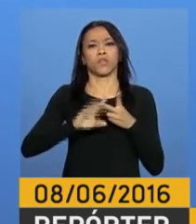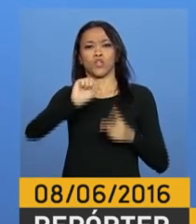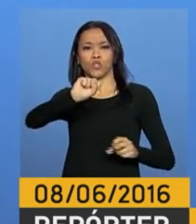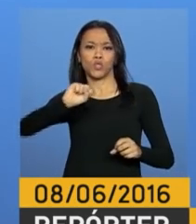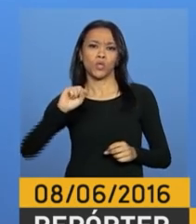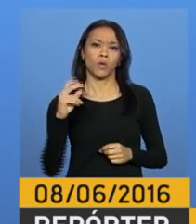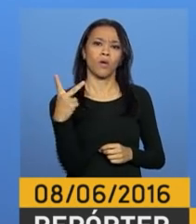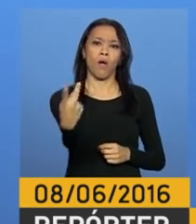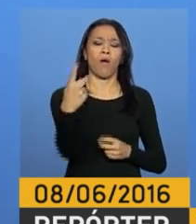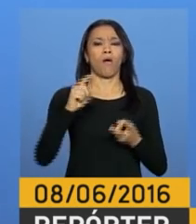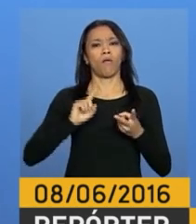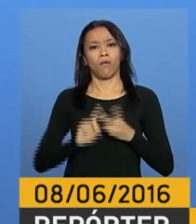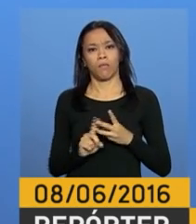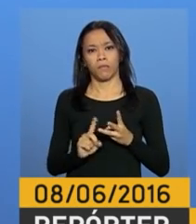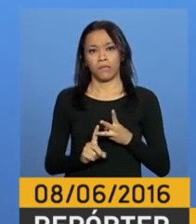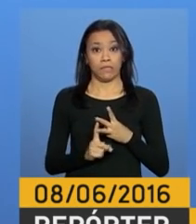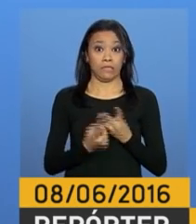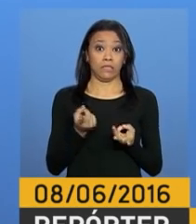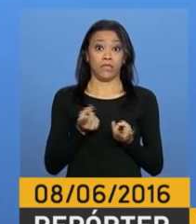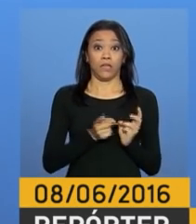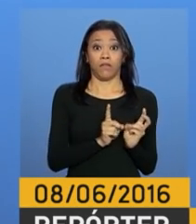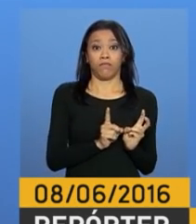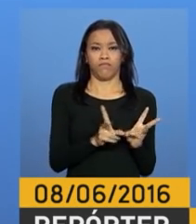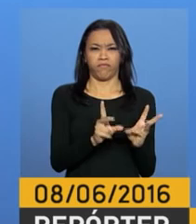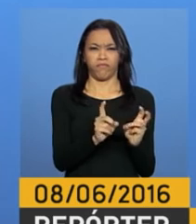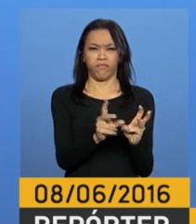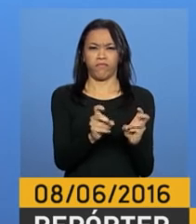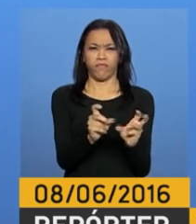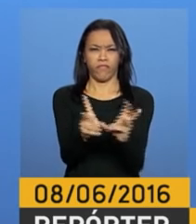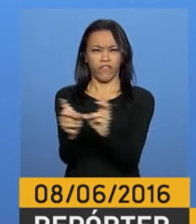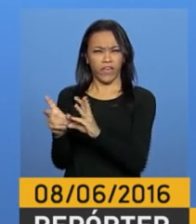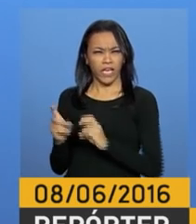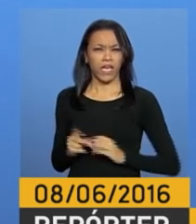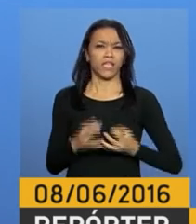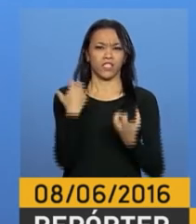centers distribuidores de veículos